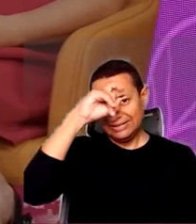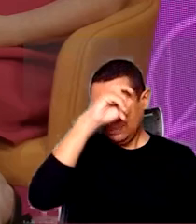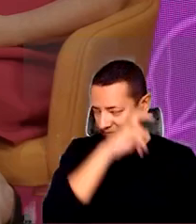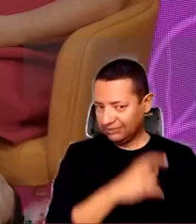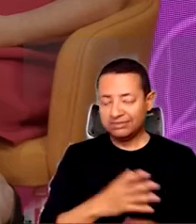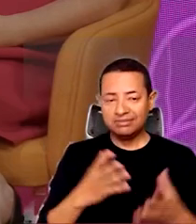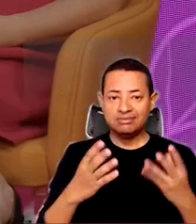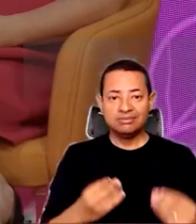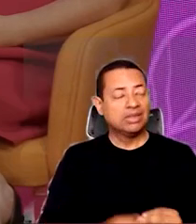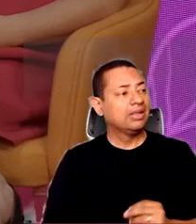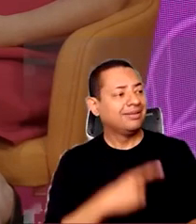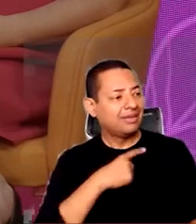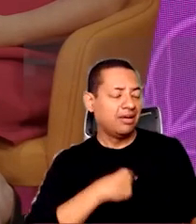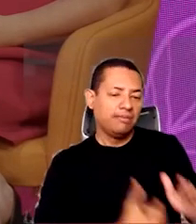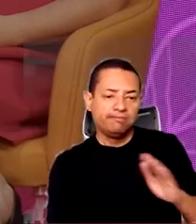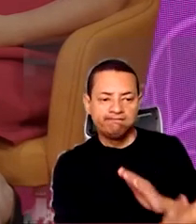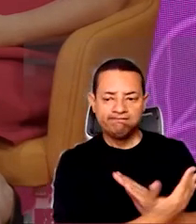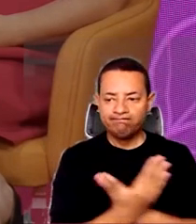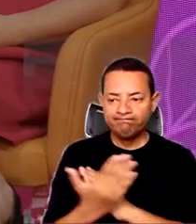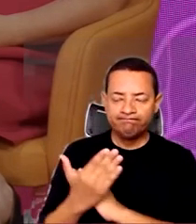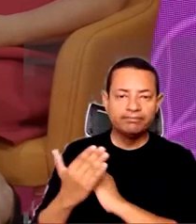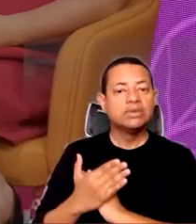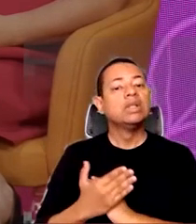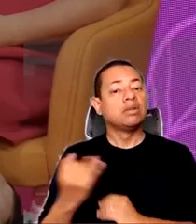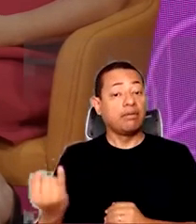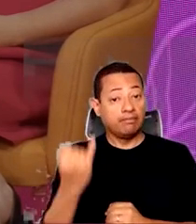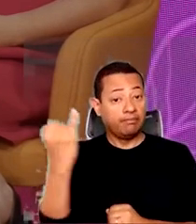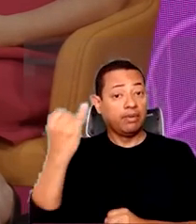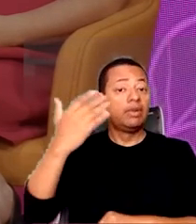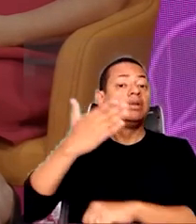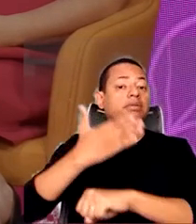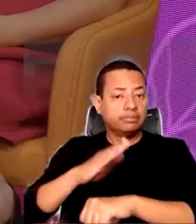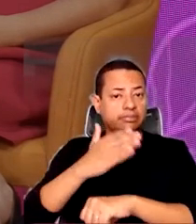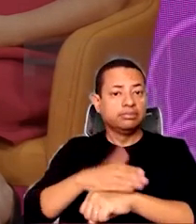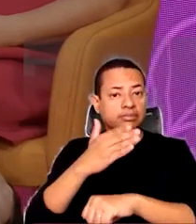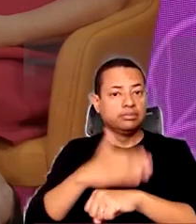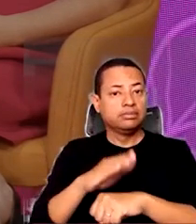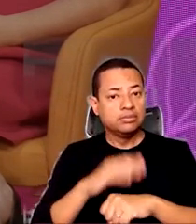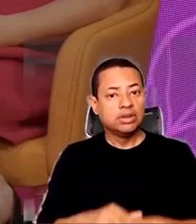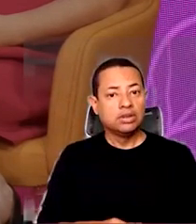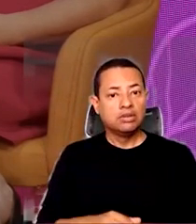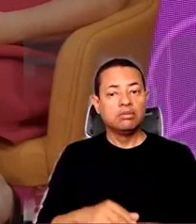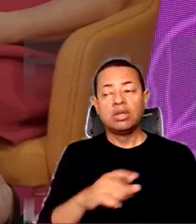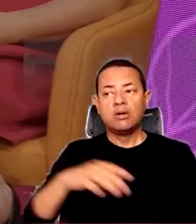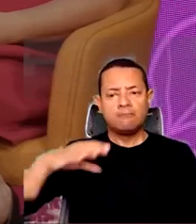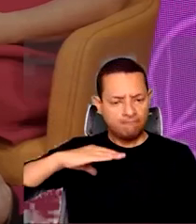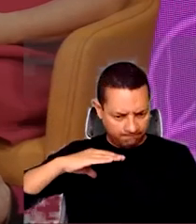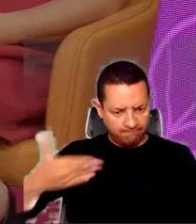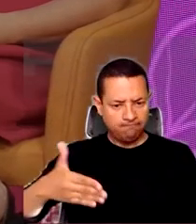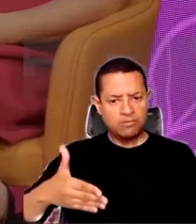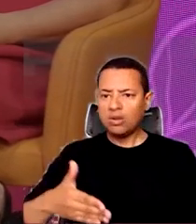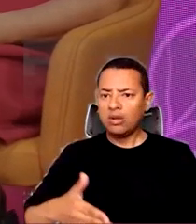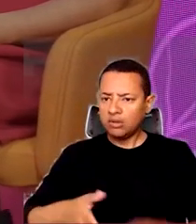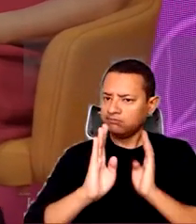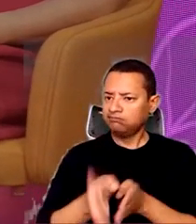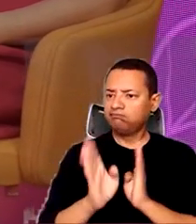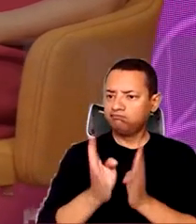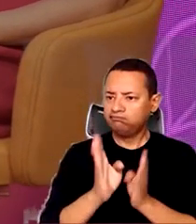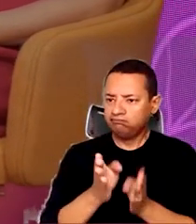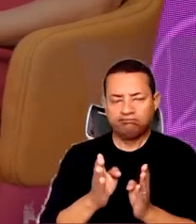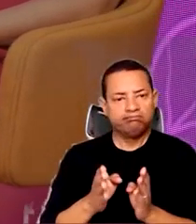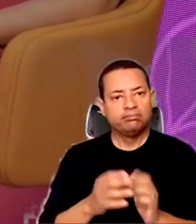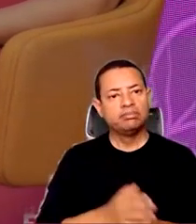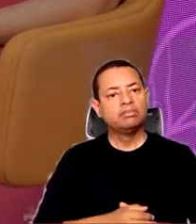difícil a gente desse apoi é muito importante essa qualificação para nos dar encorajar pra gente seguir em